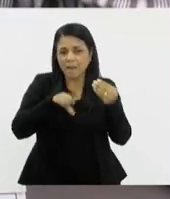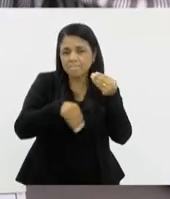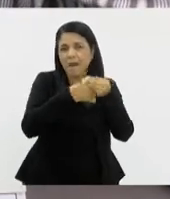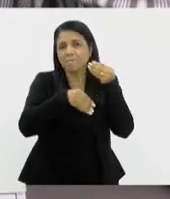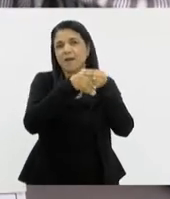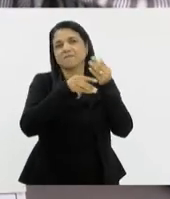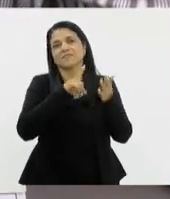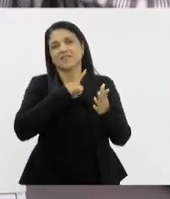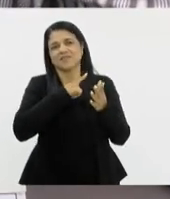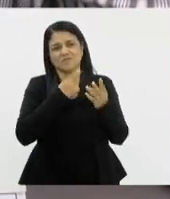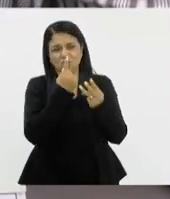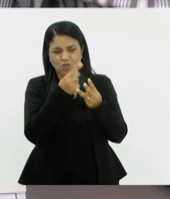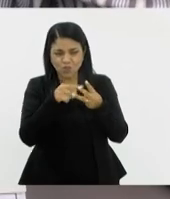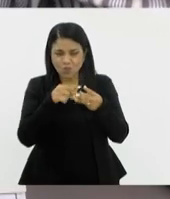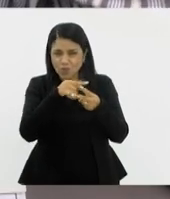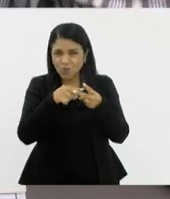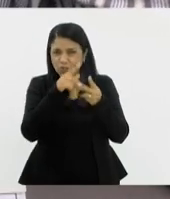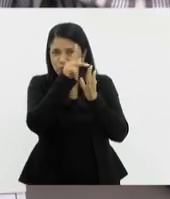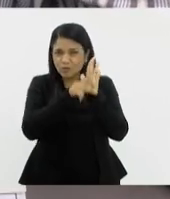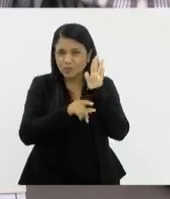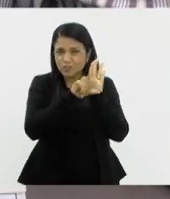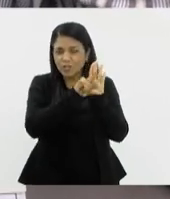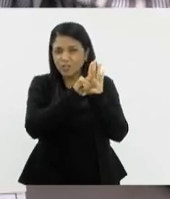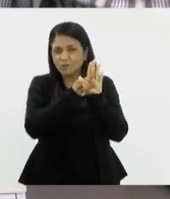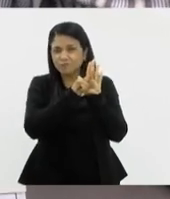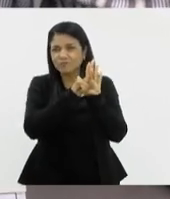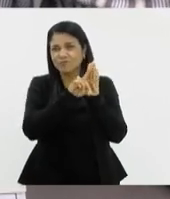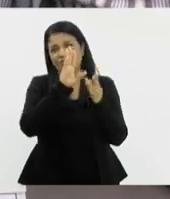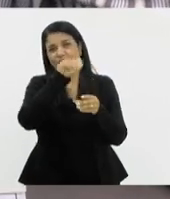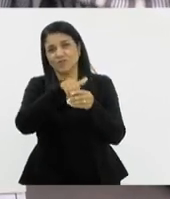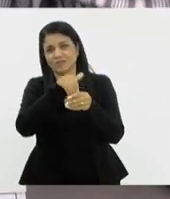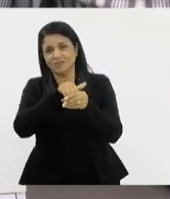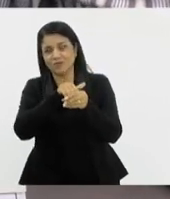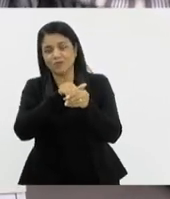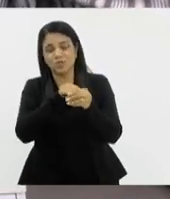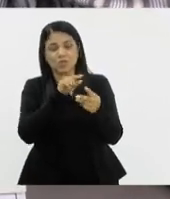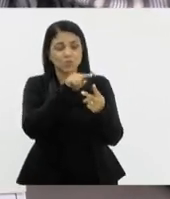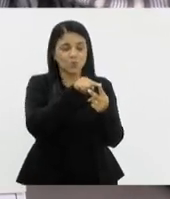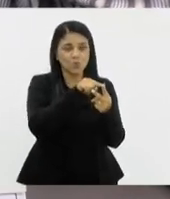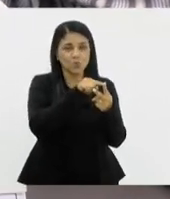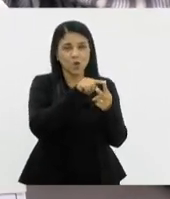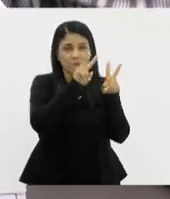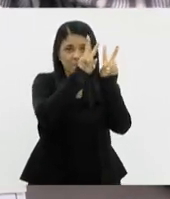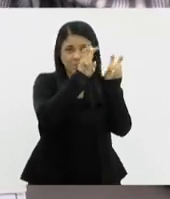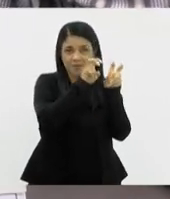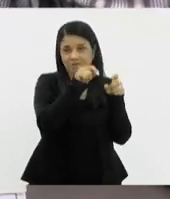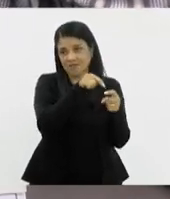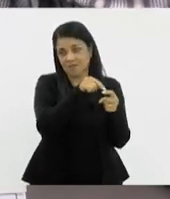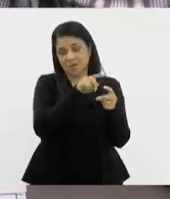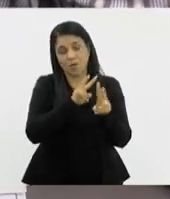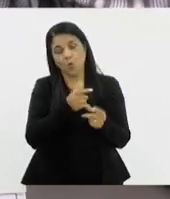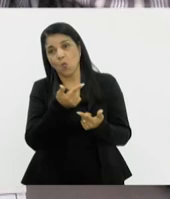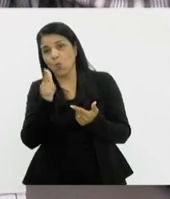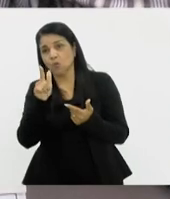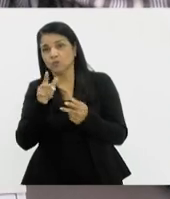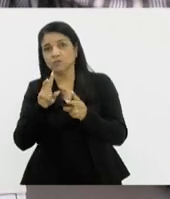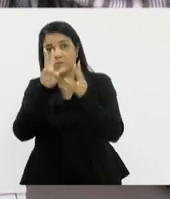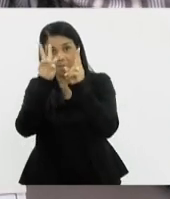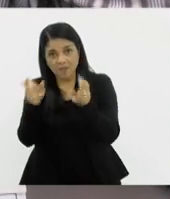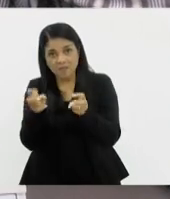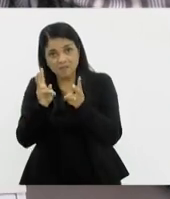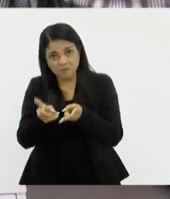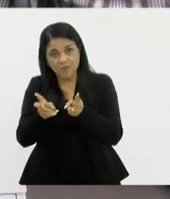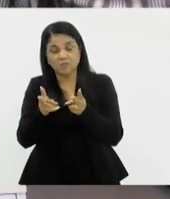dois tramitando, sendo que um era sobre um assunto só e o outro era sobre dois. Senhor presidente, ele estaria prejudicado. Ele